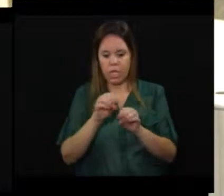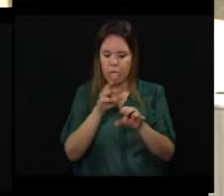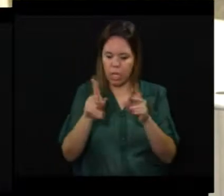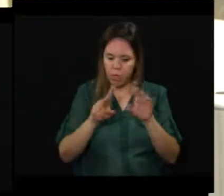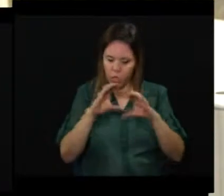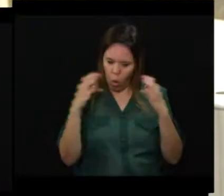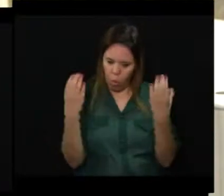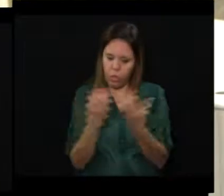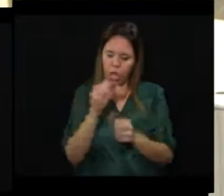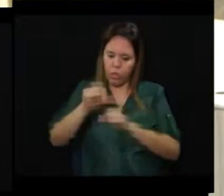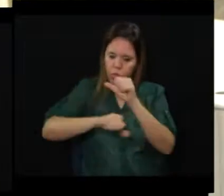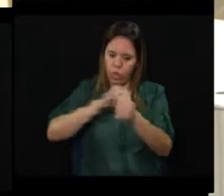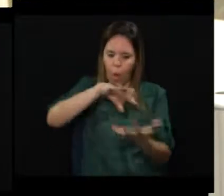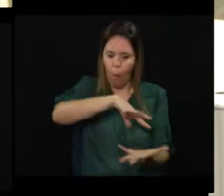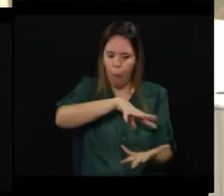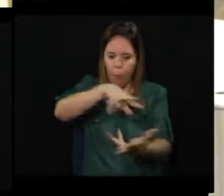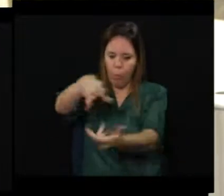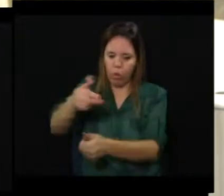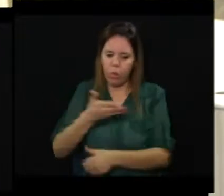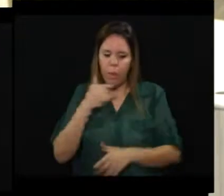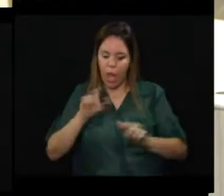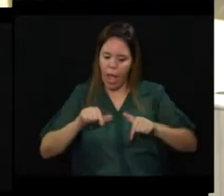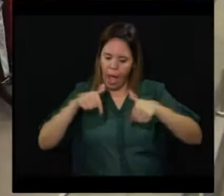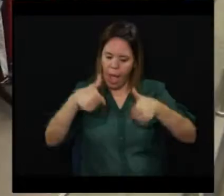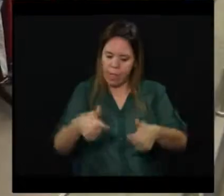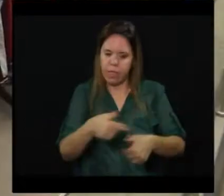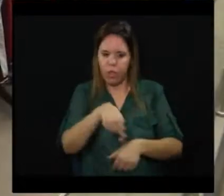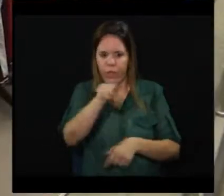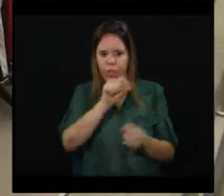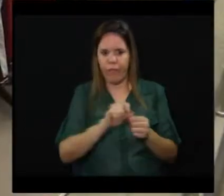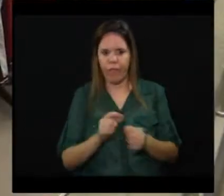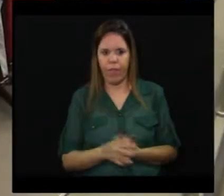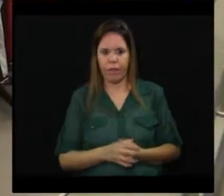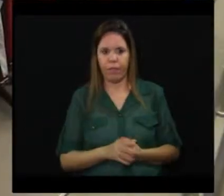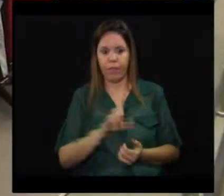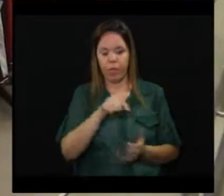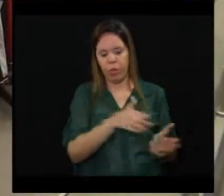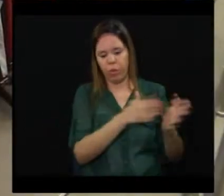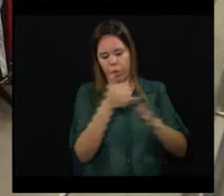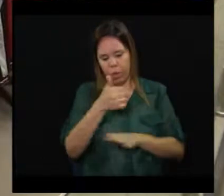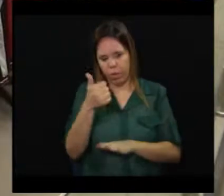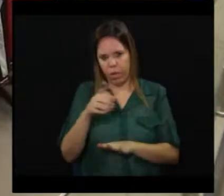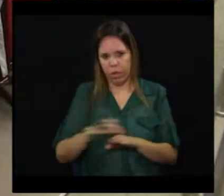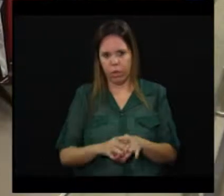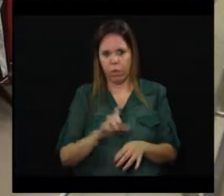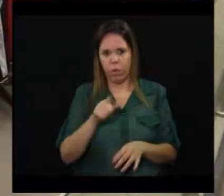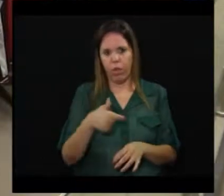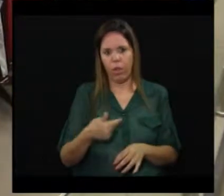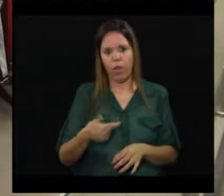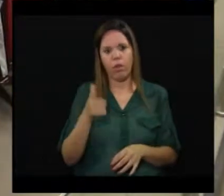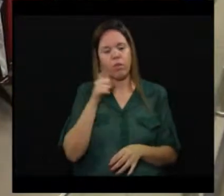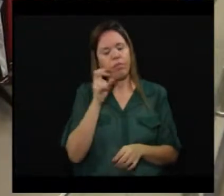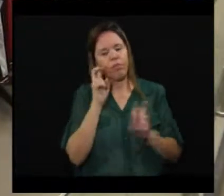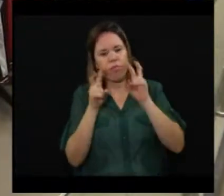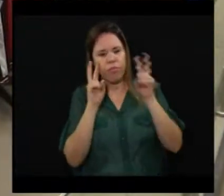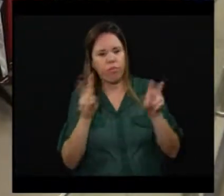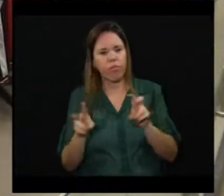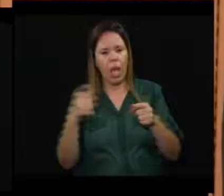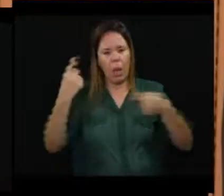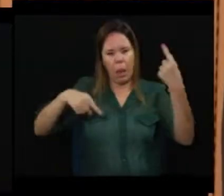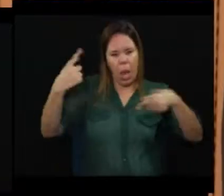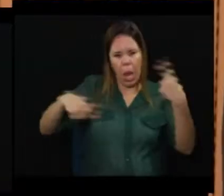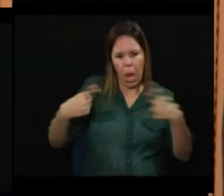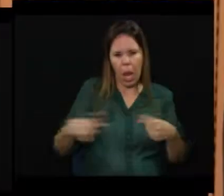consegue mudar o mundo para melhor por cada pequena ação que você faz. Após a primeira parte, foi a vez de vivenciar os debates do Pequeno